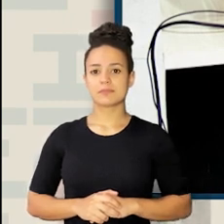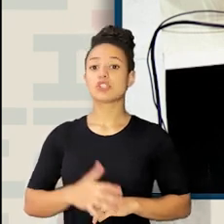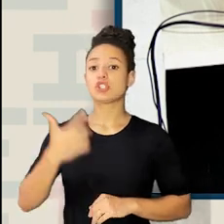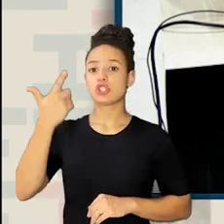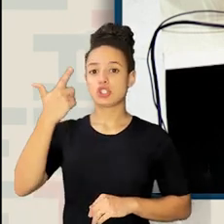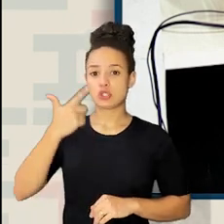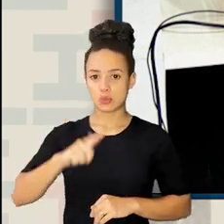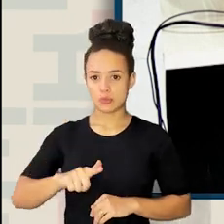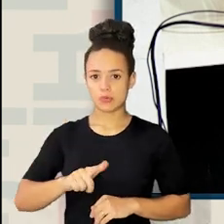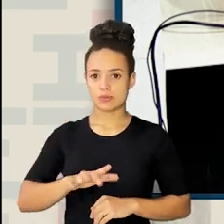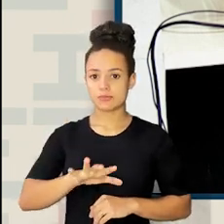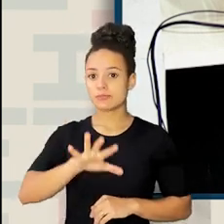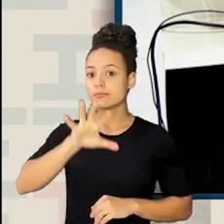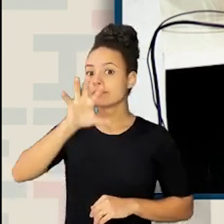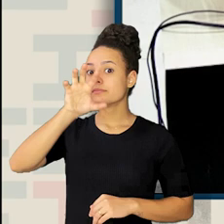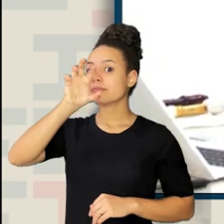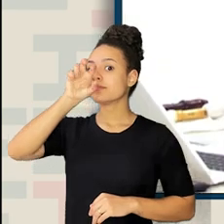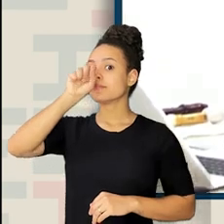Mais uma vez.